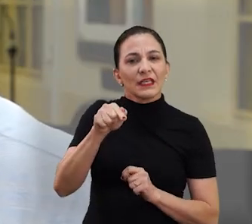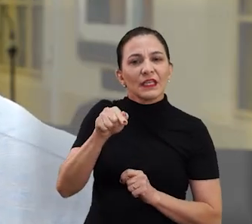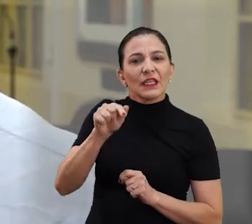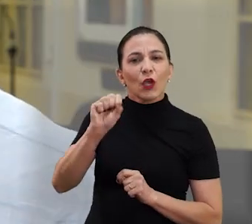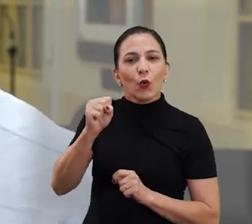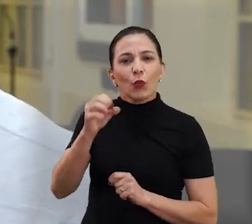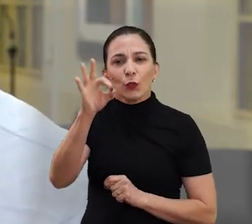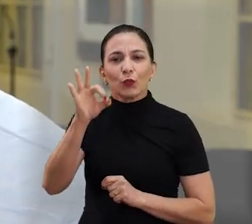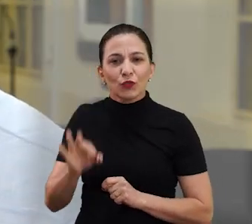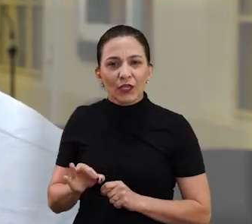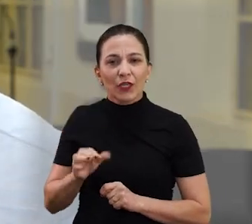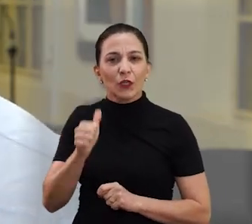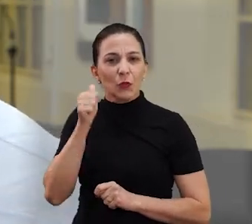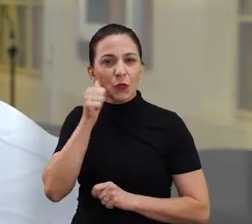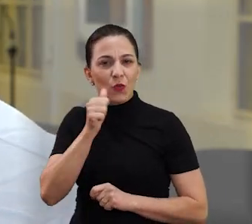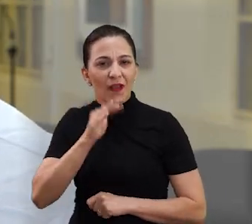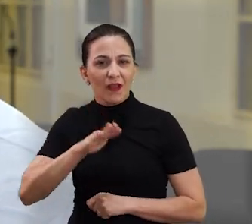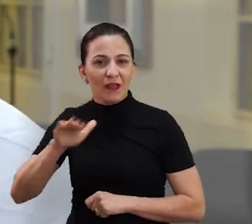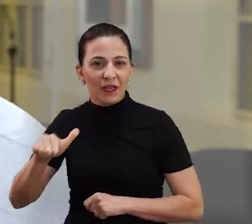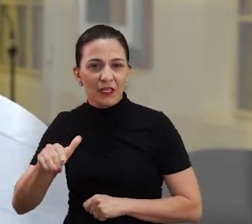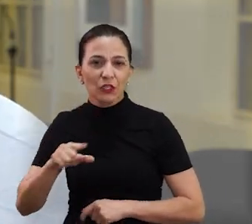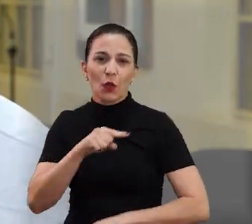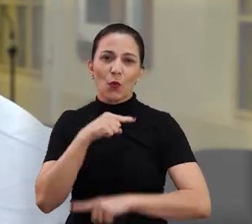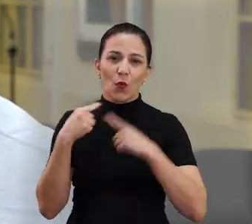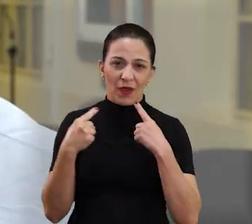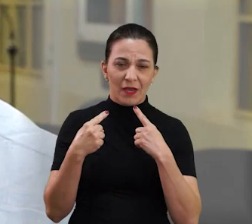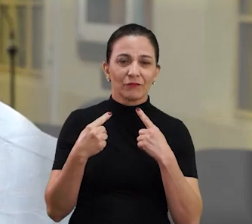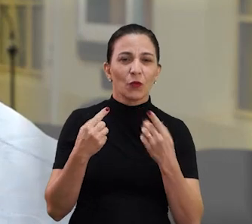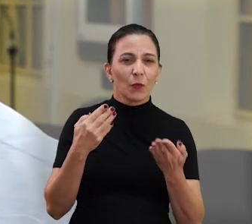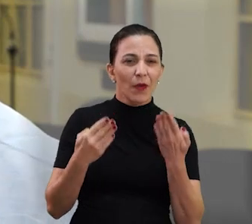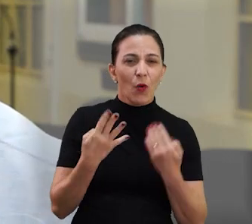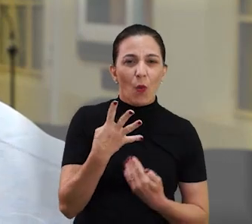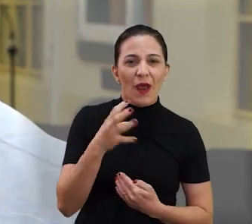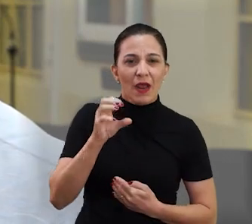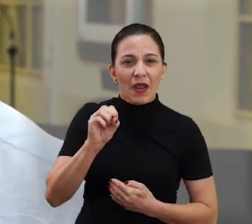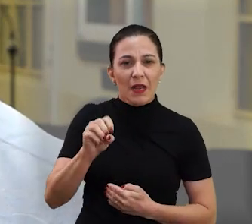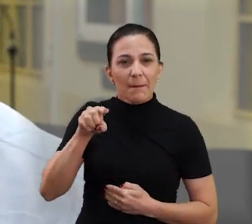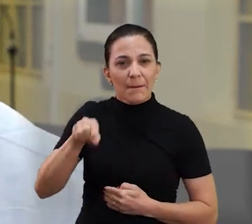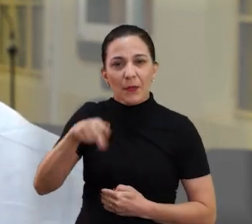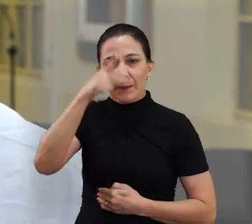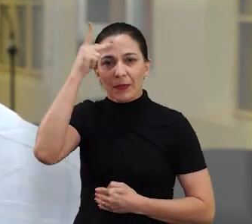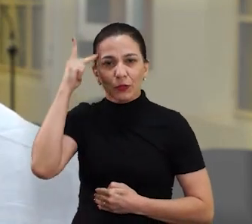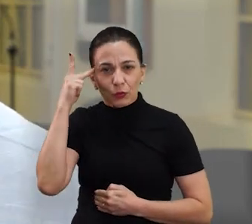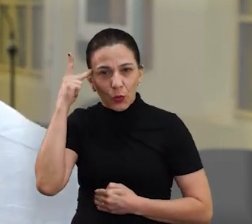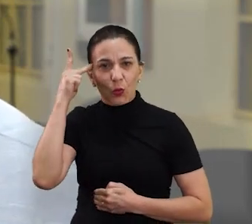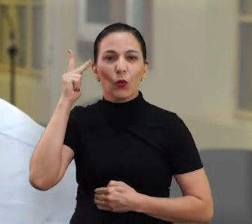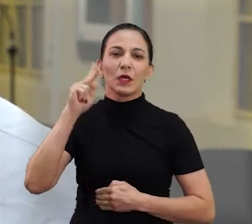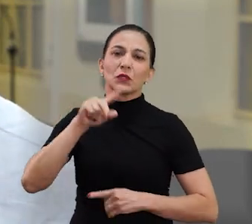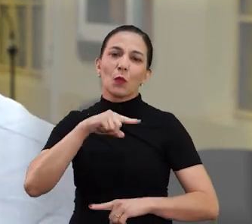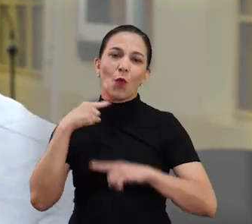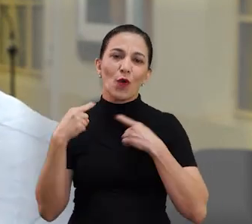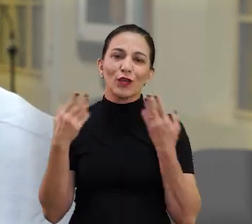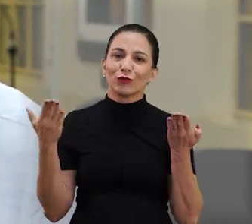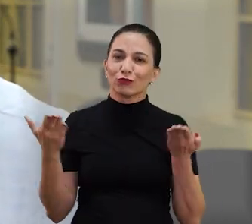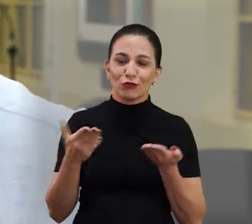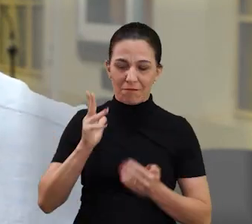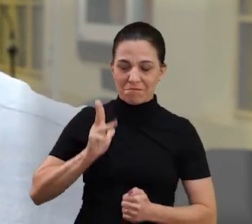70% de crianças e mulheres mortas nesses 40.000 já assassinados da Palestina ou